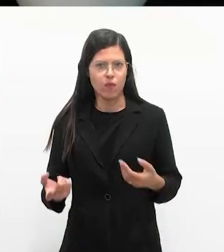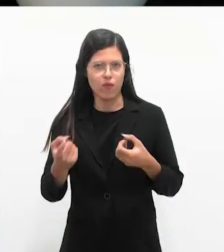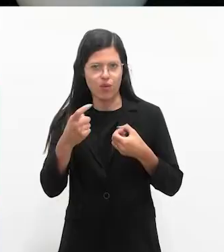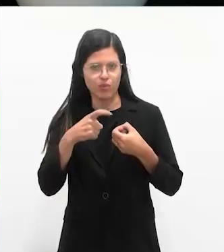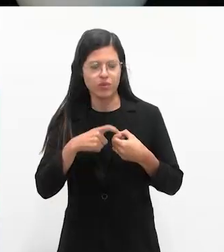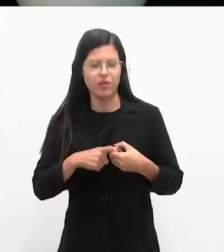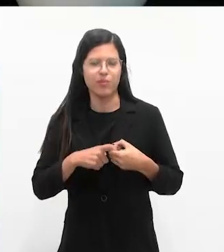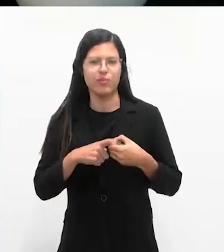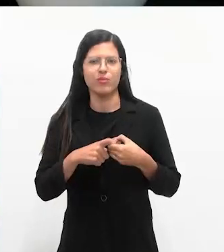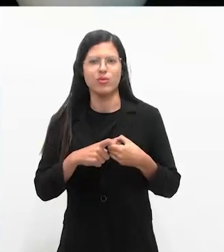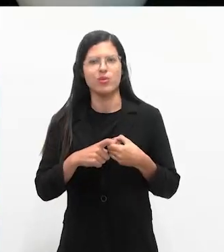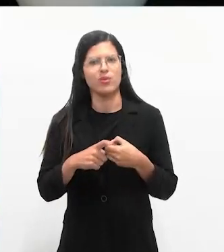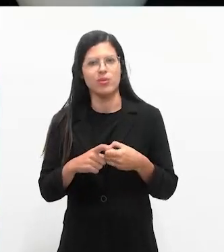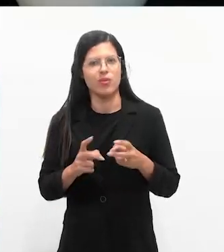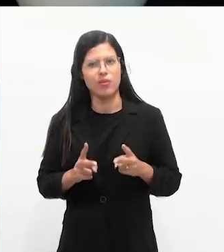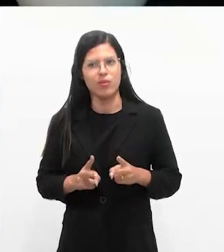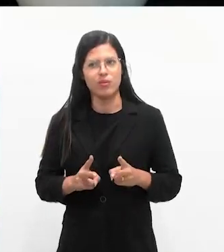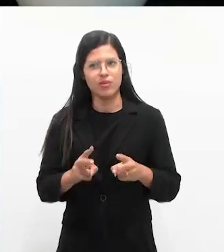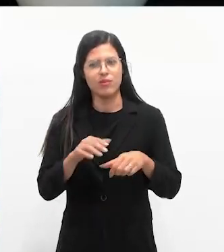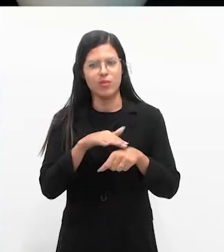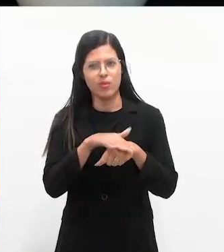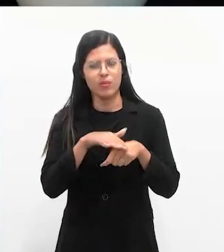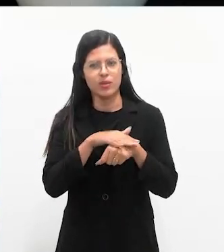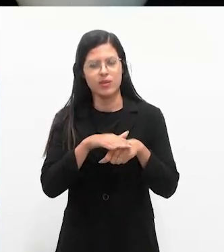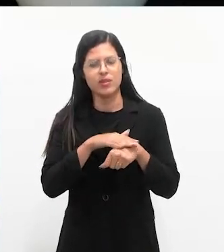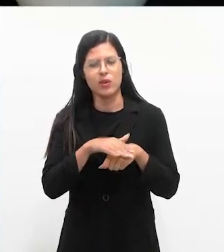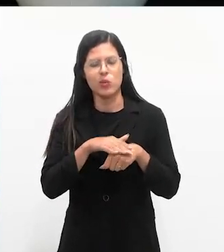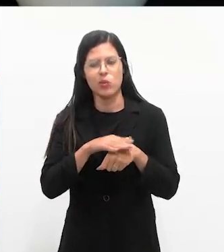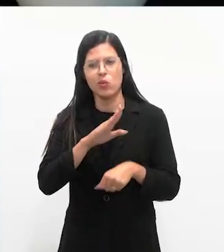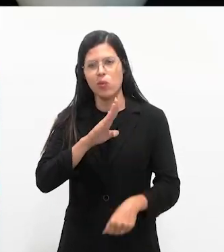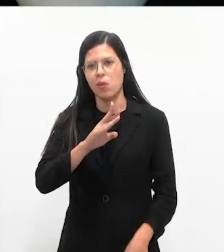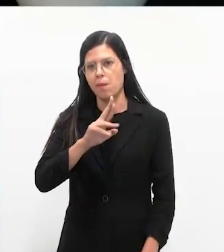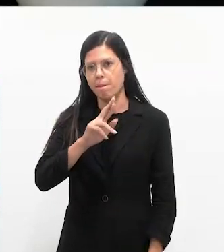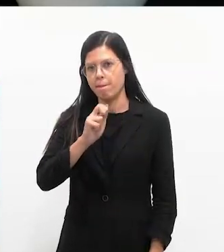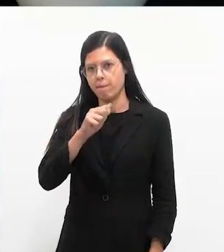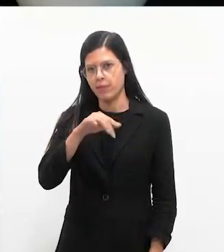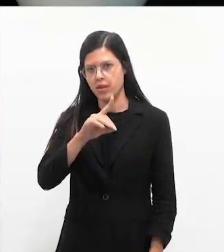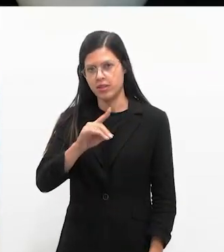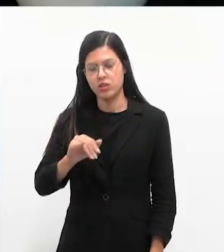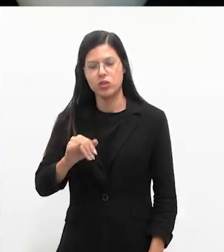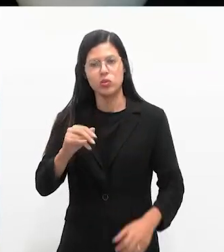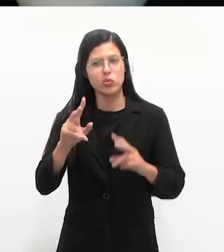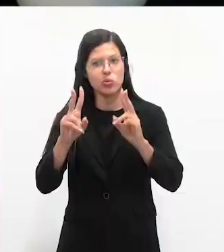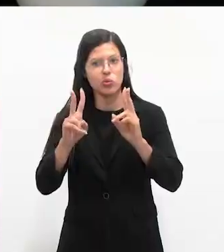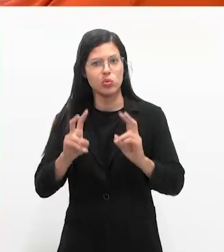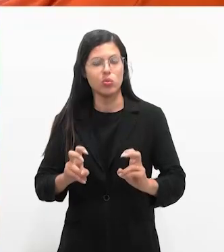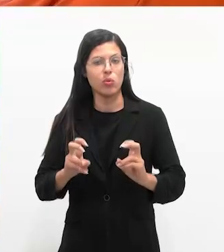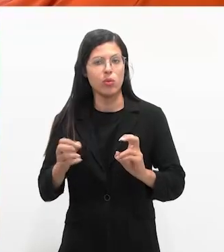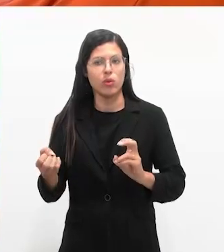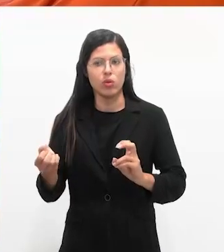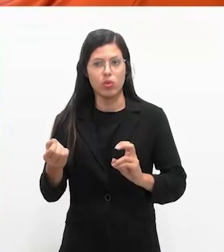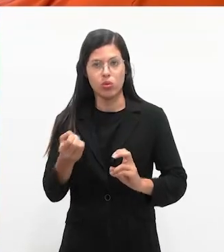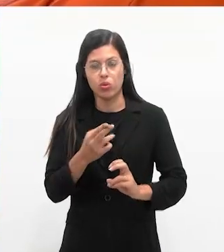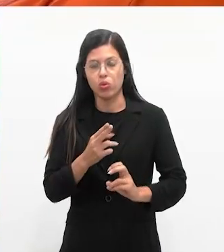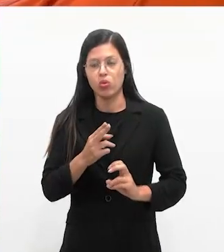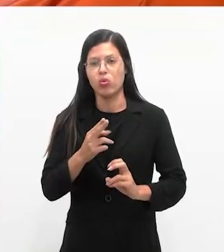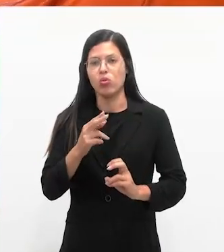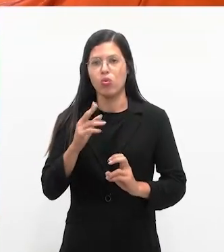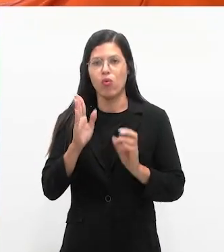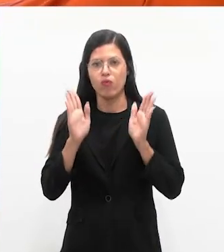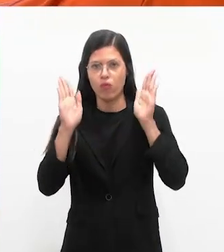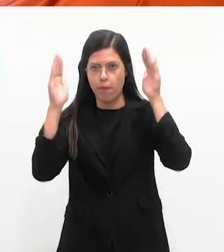Bem, voltamos. Vamos continuar conversando com o Brand sobre esse novo papado que,